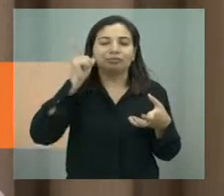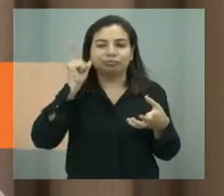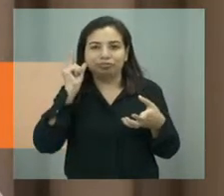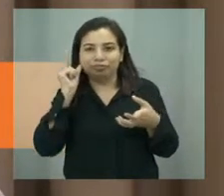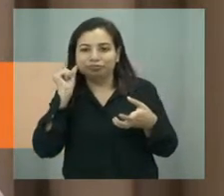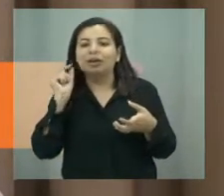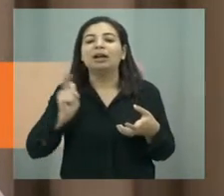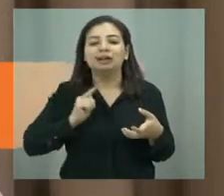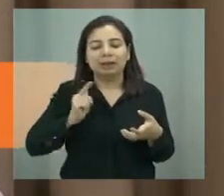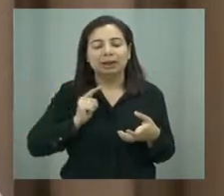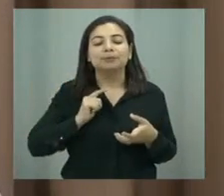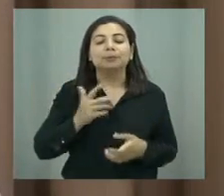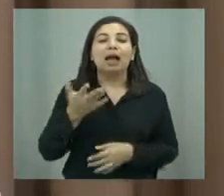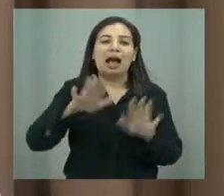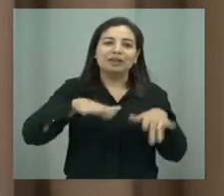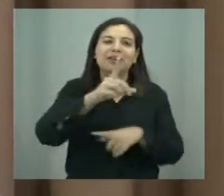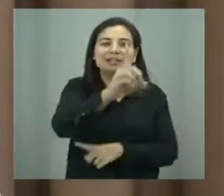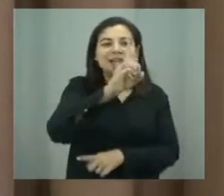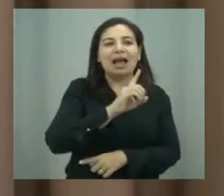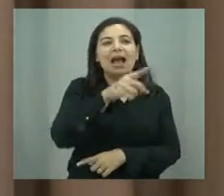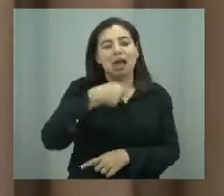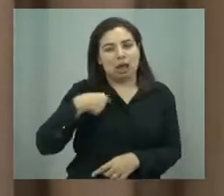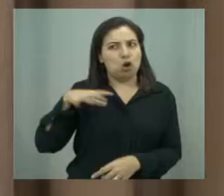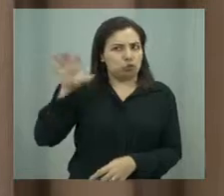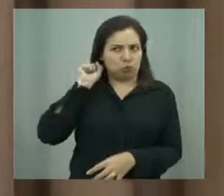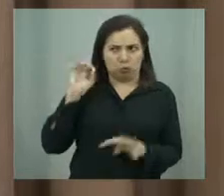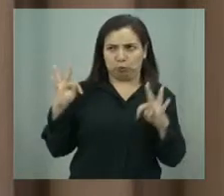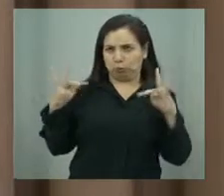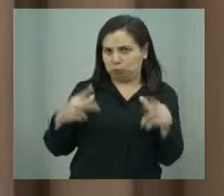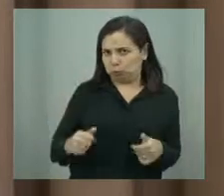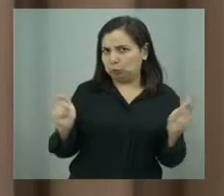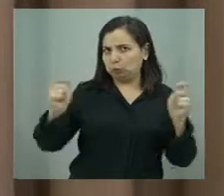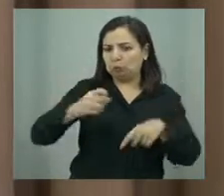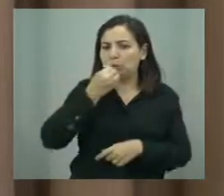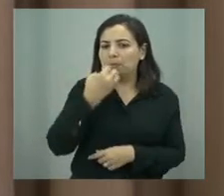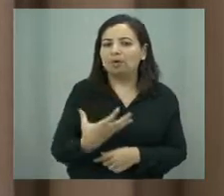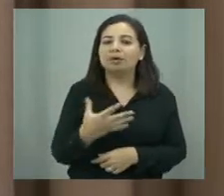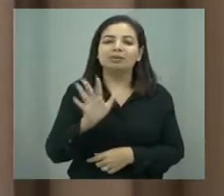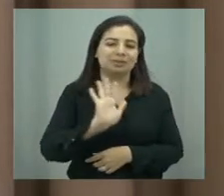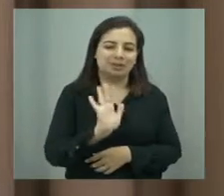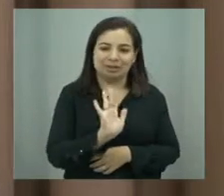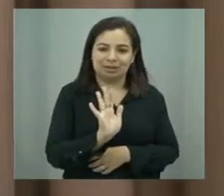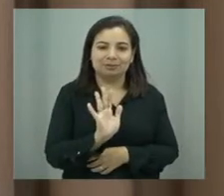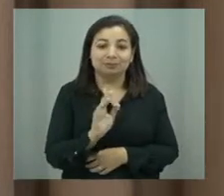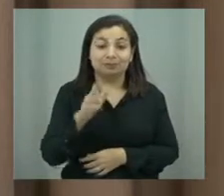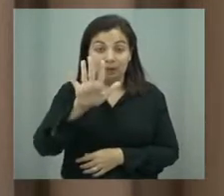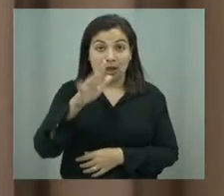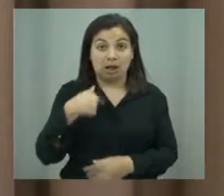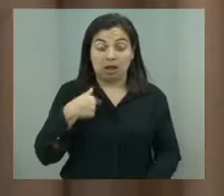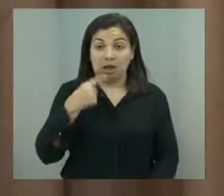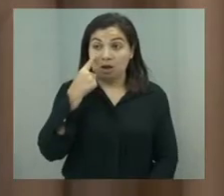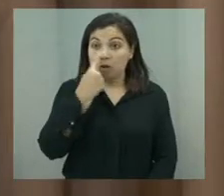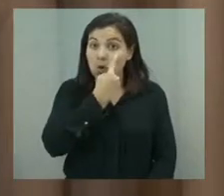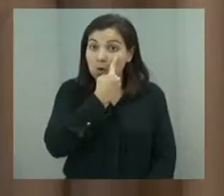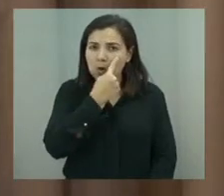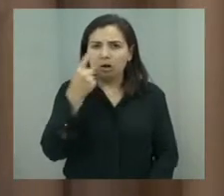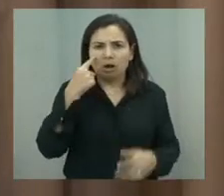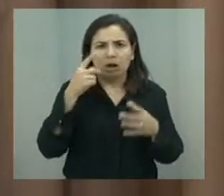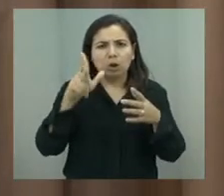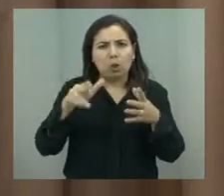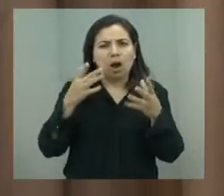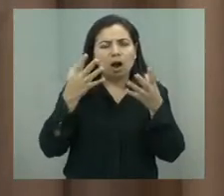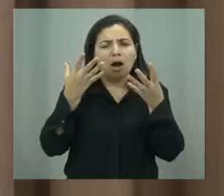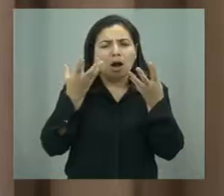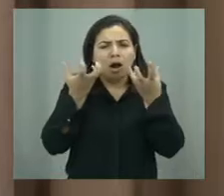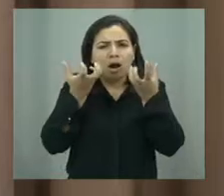Então, assim, eu sempre dou o exemplo assim, olha, o olho da gente, ele não cansa? A gente não